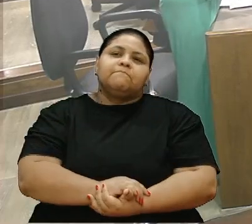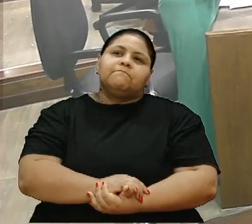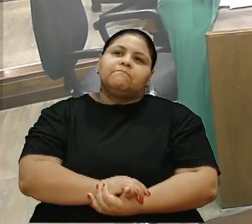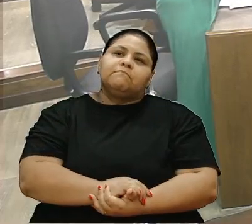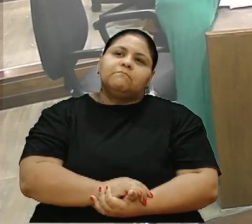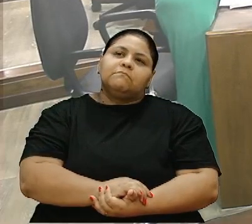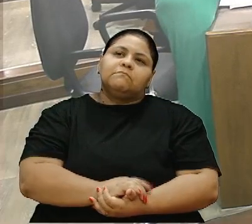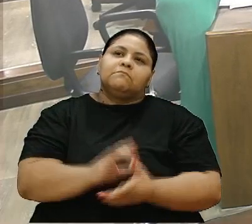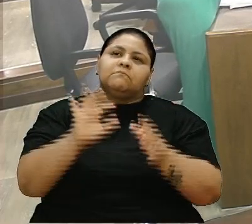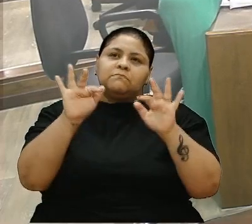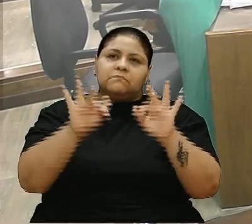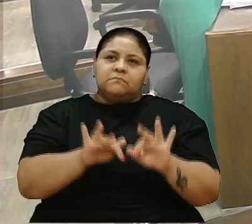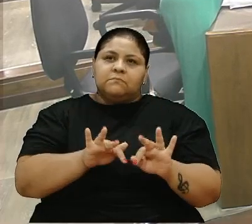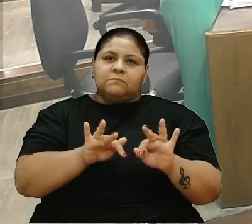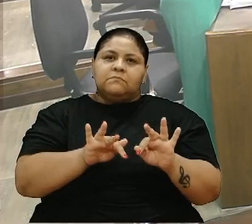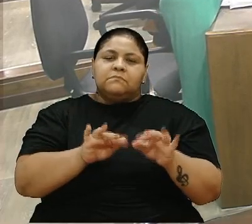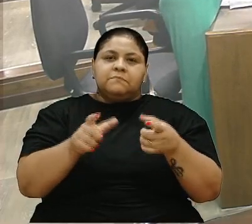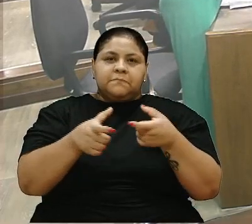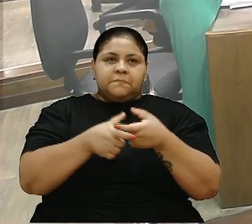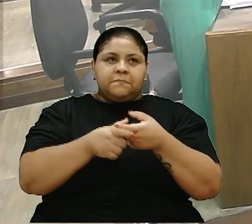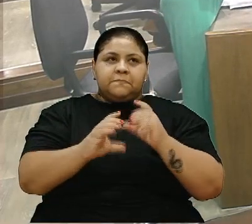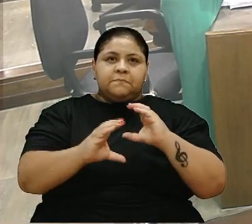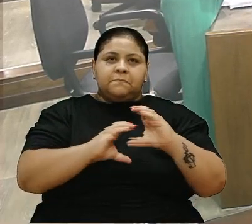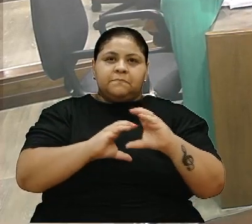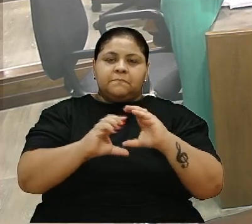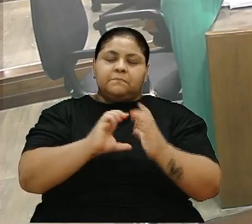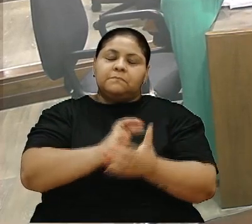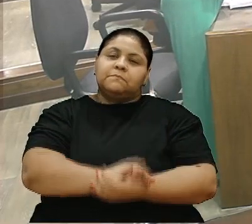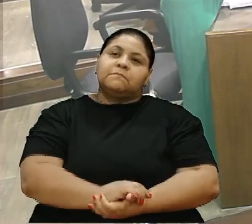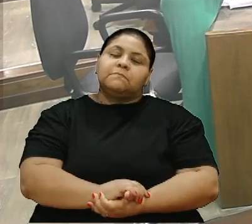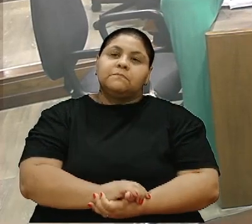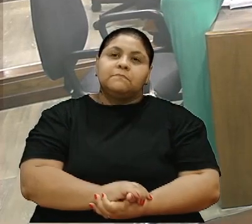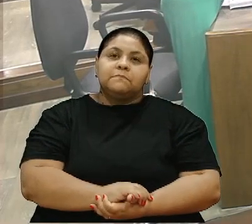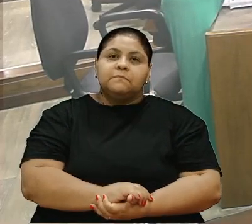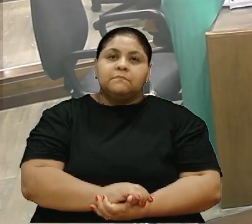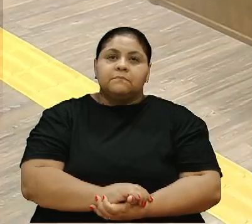Frigeiro. Encerrada as pequenas comunicações. Passemos a